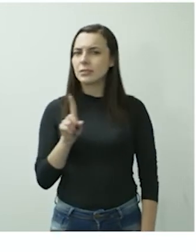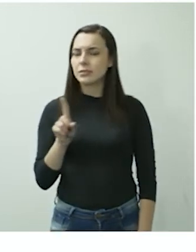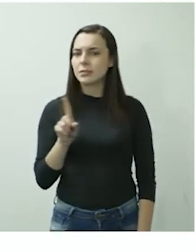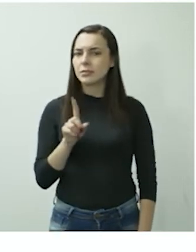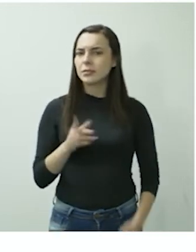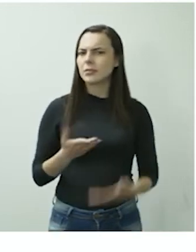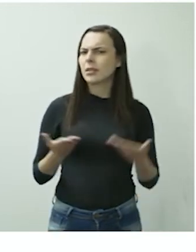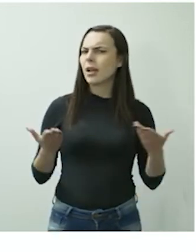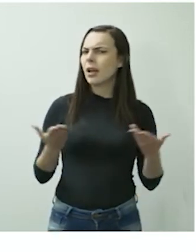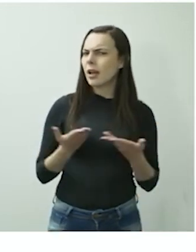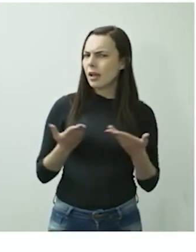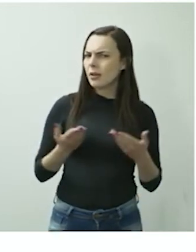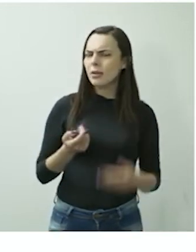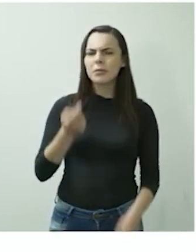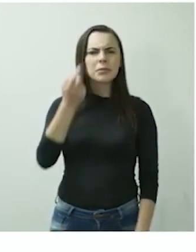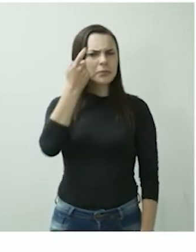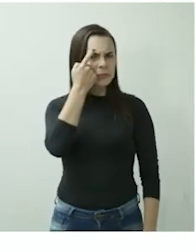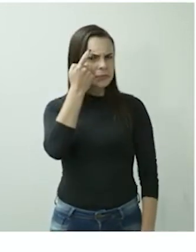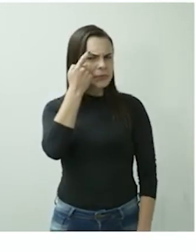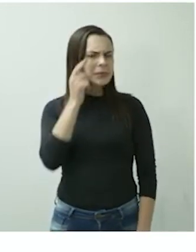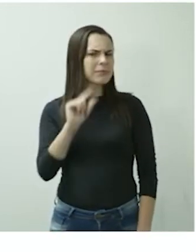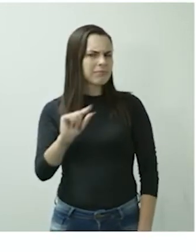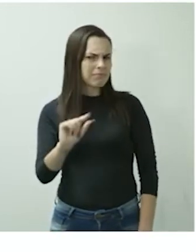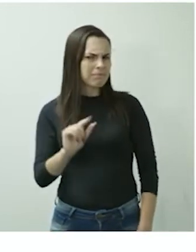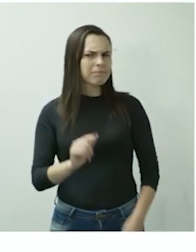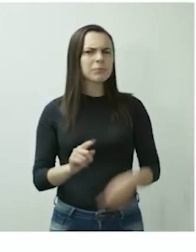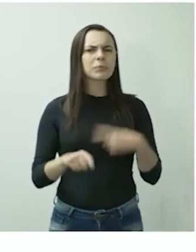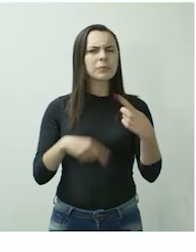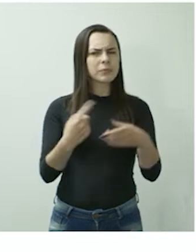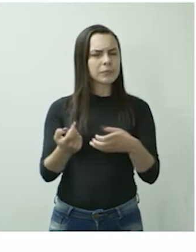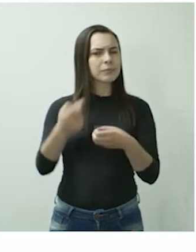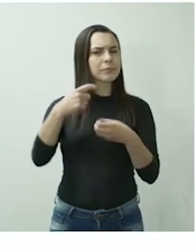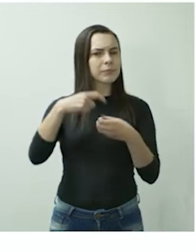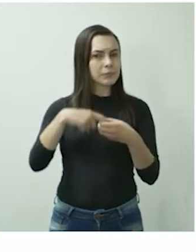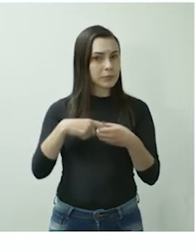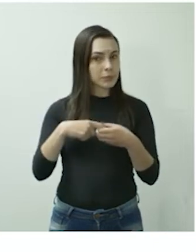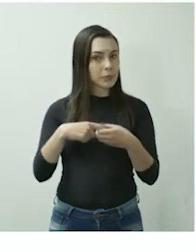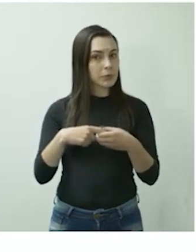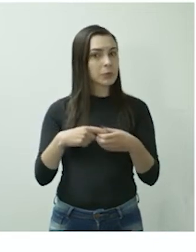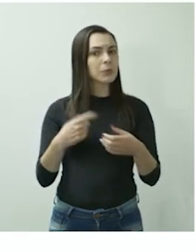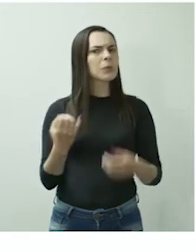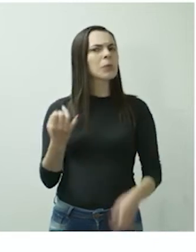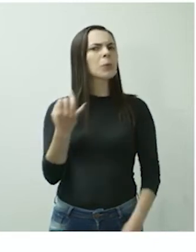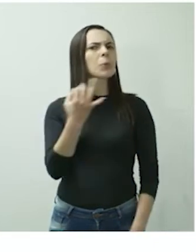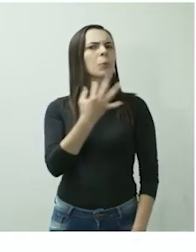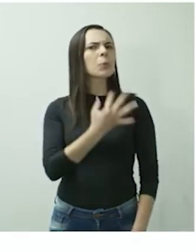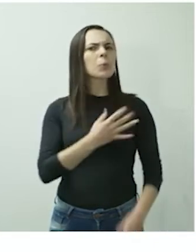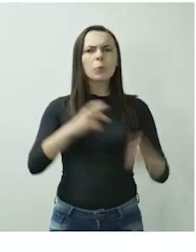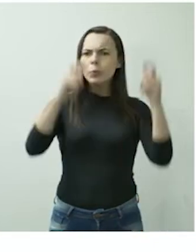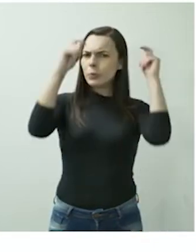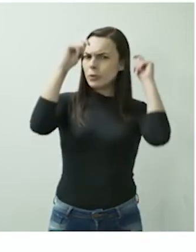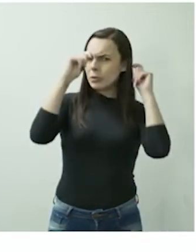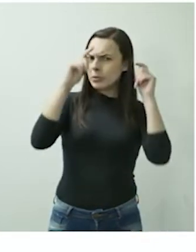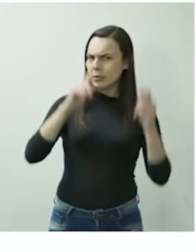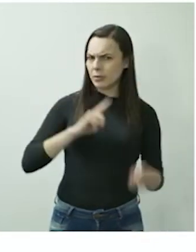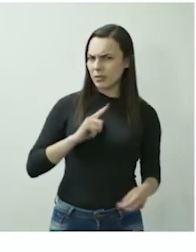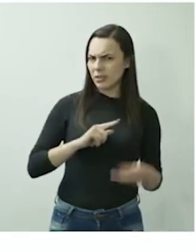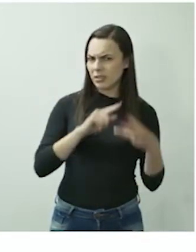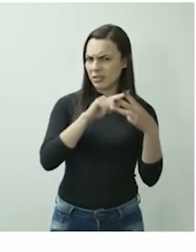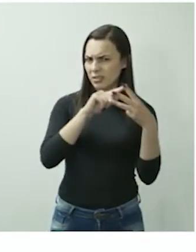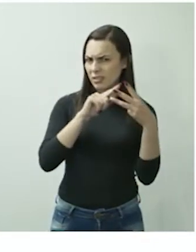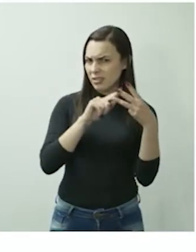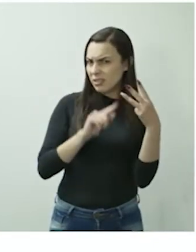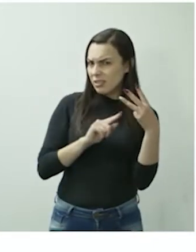vou deixar então agora vocês pensarem um pouquinho aí e eu já volto. Quantos chapéus? Tem 3